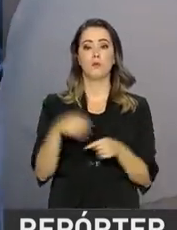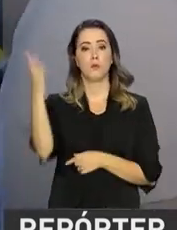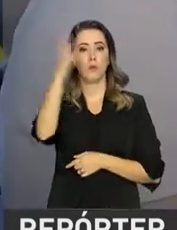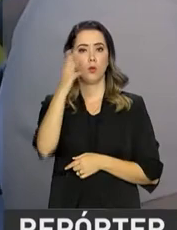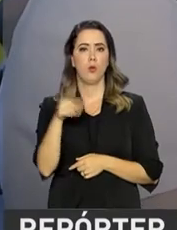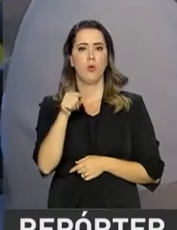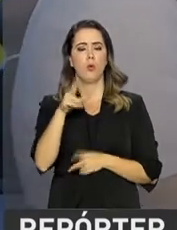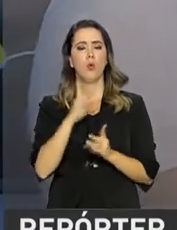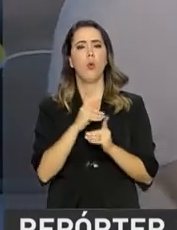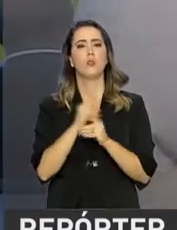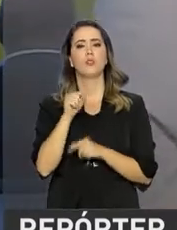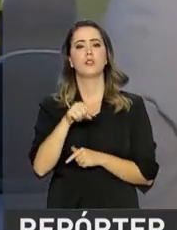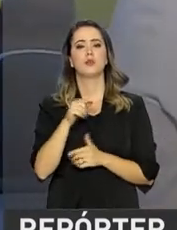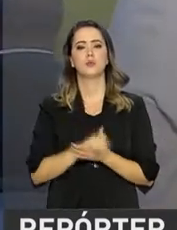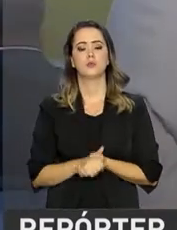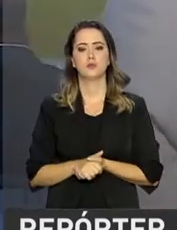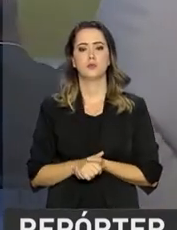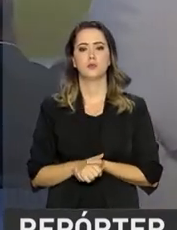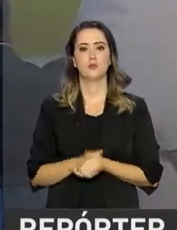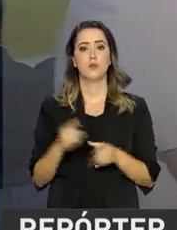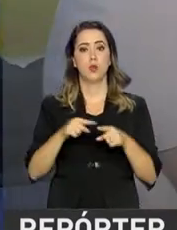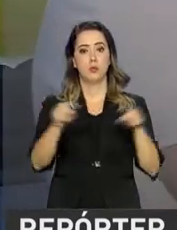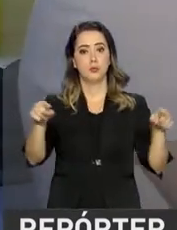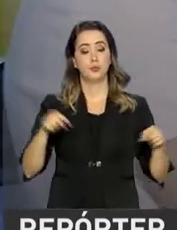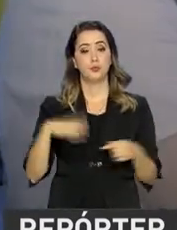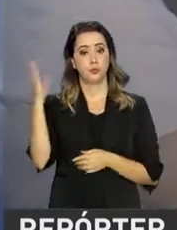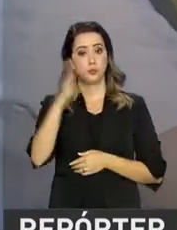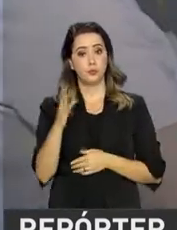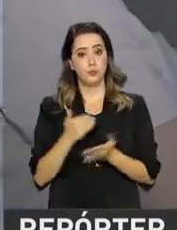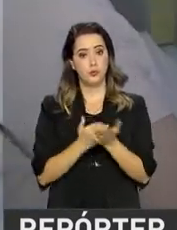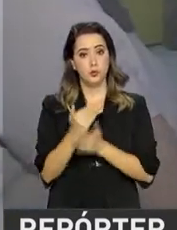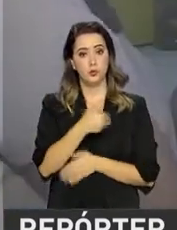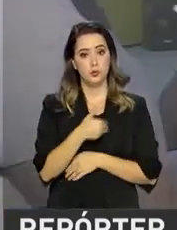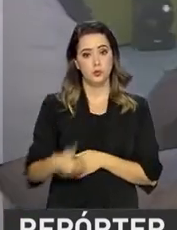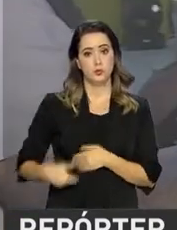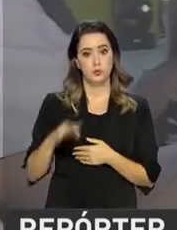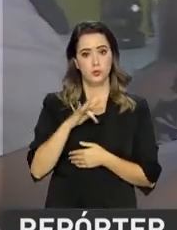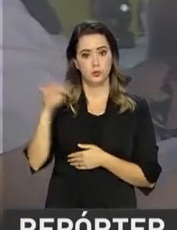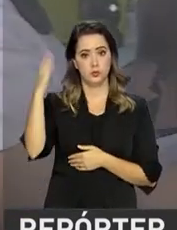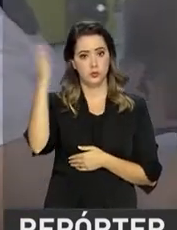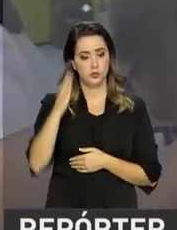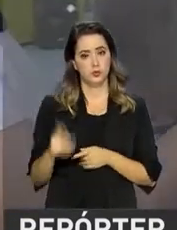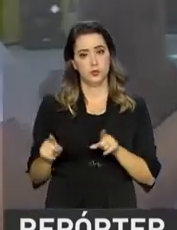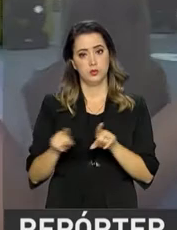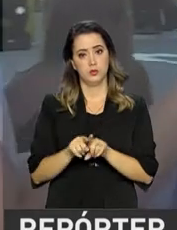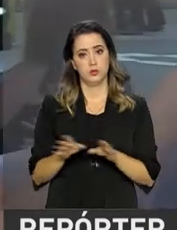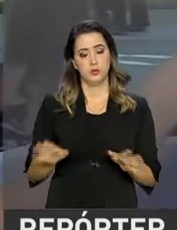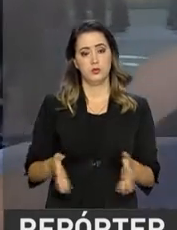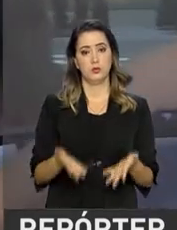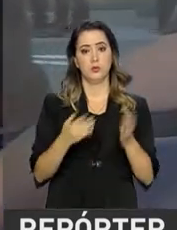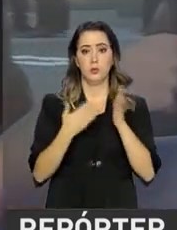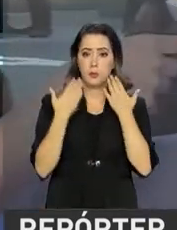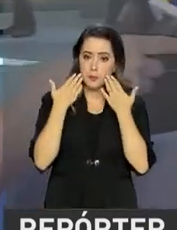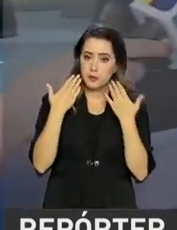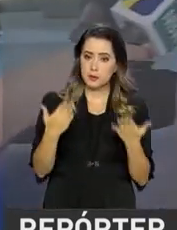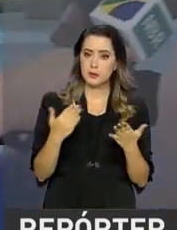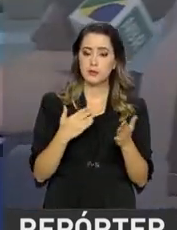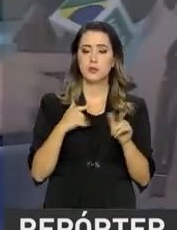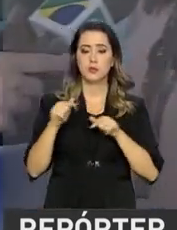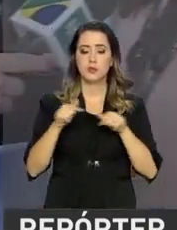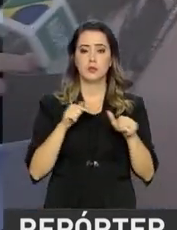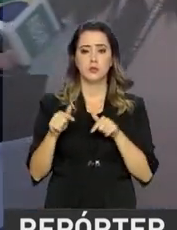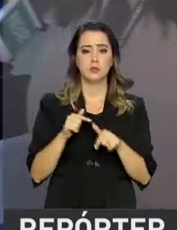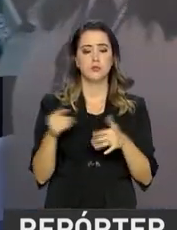que as pessoas podem encontrar aqui? O Espaço Brasil é uma iniciativa do governo federal brasileiro para apresentar as suas